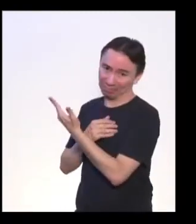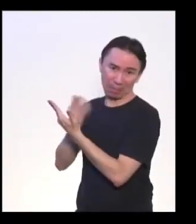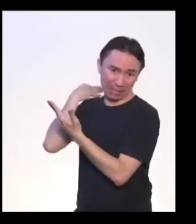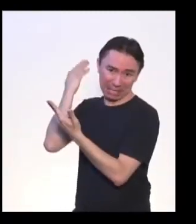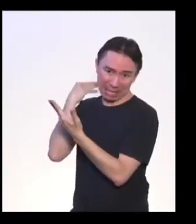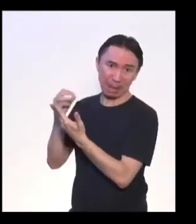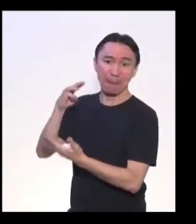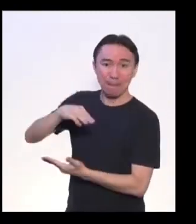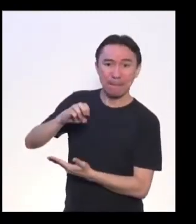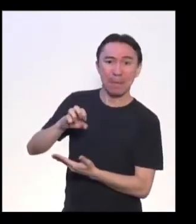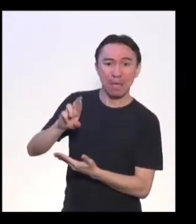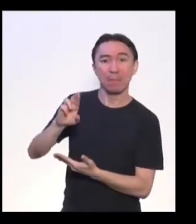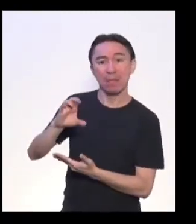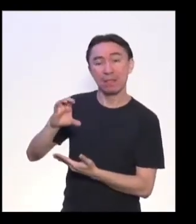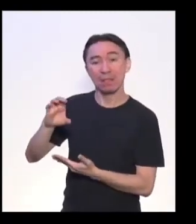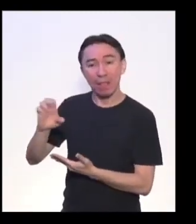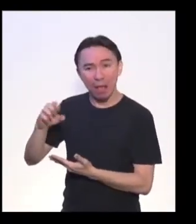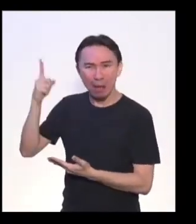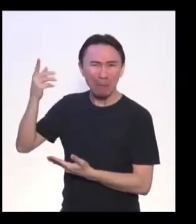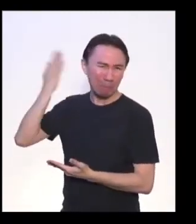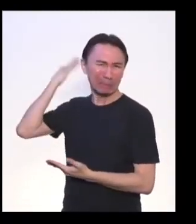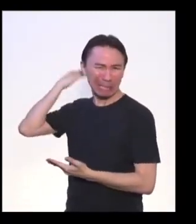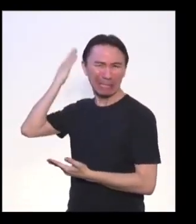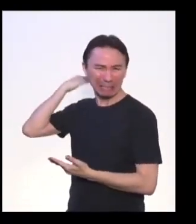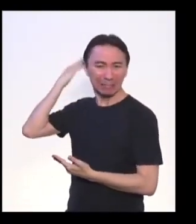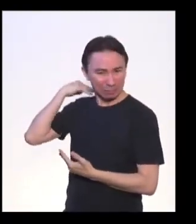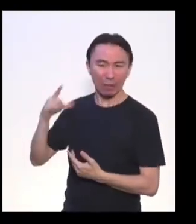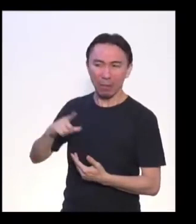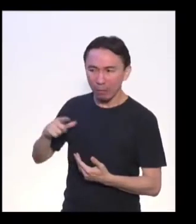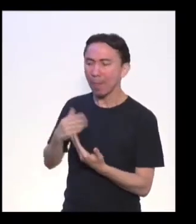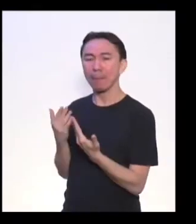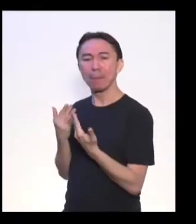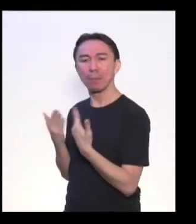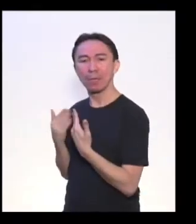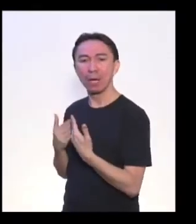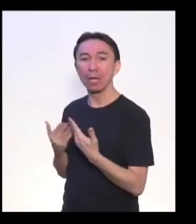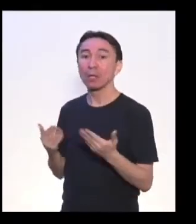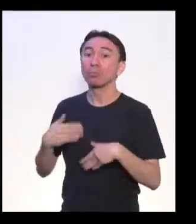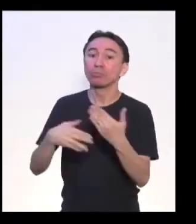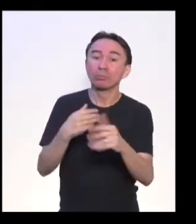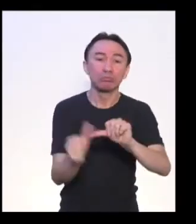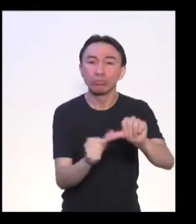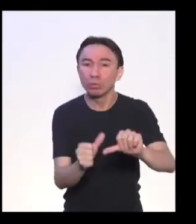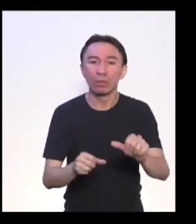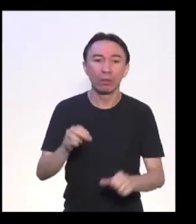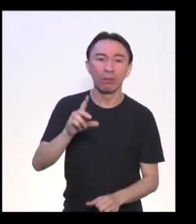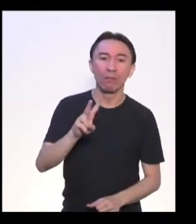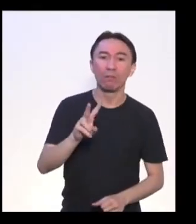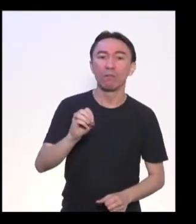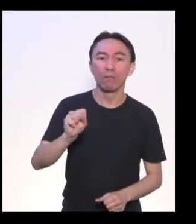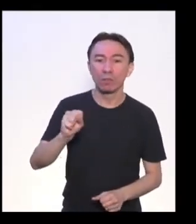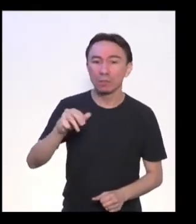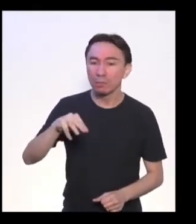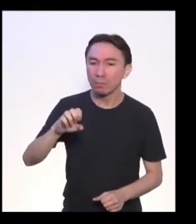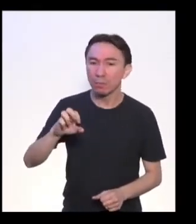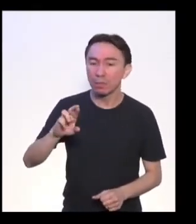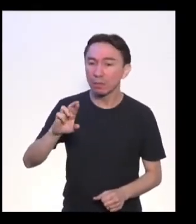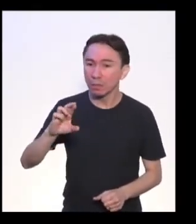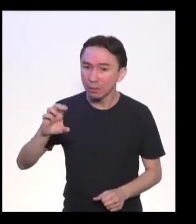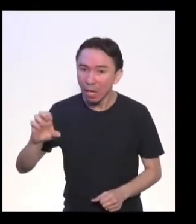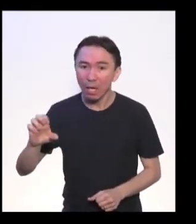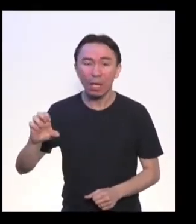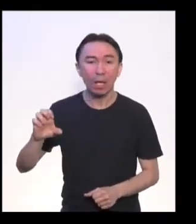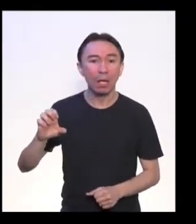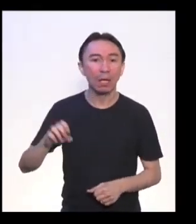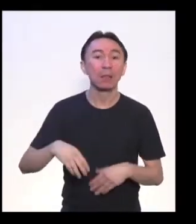mercê, vossa mercê, vossa mercê. Mas era meio comprido, né? Vossa mercê, vós mercê. Vós mercê também é um pouco comprido. E isso